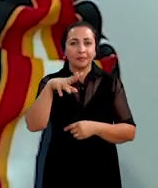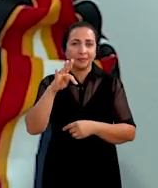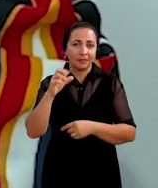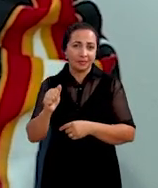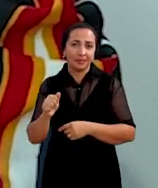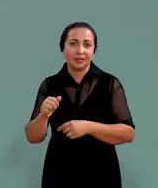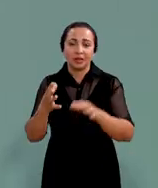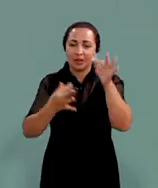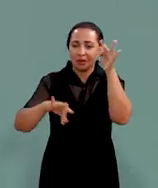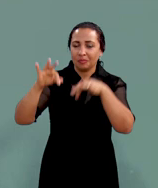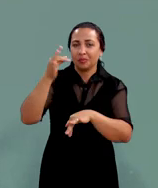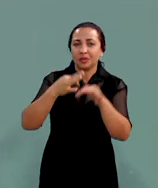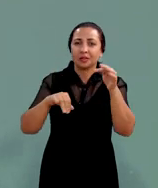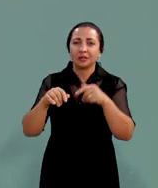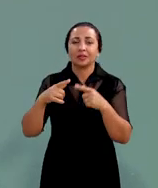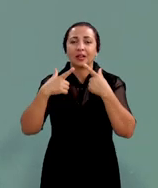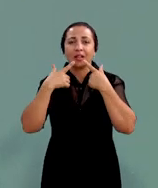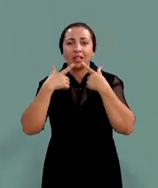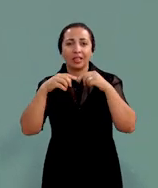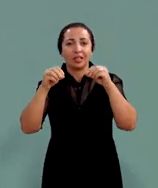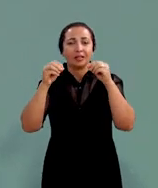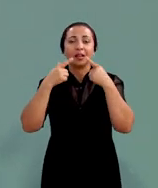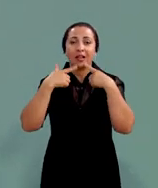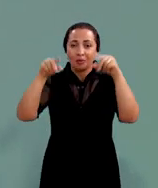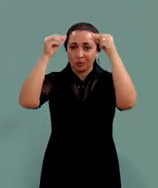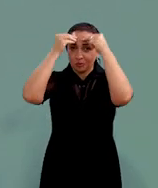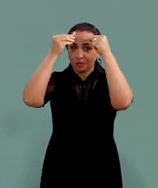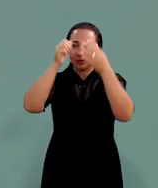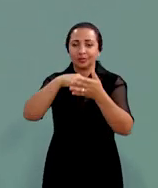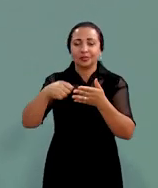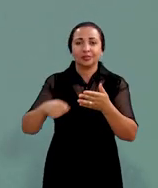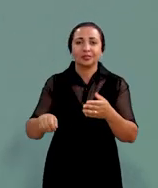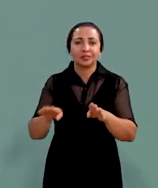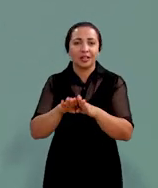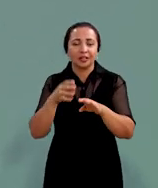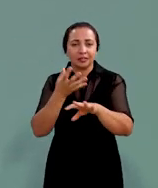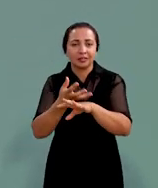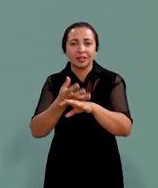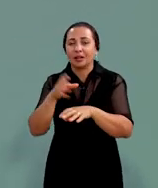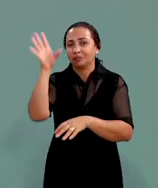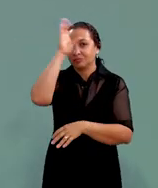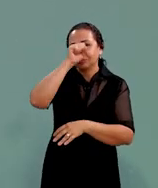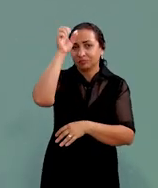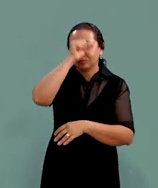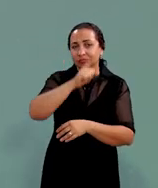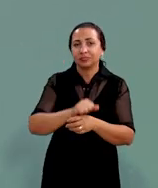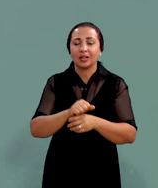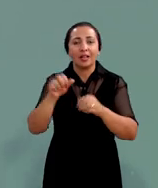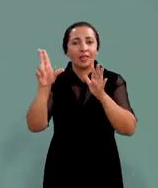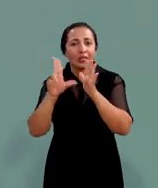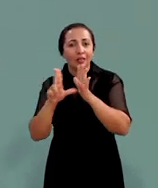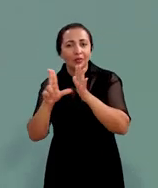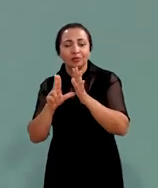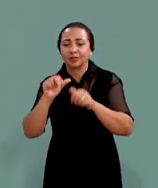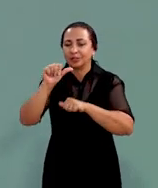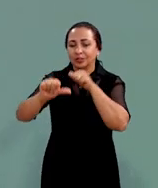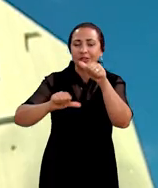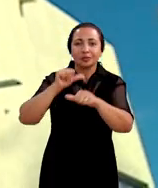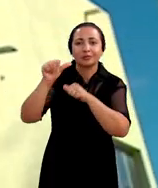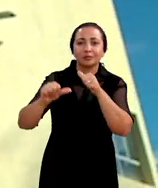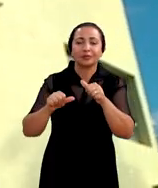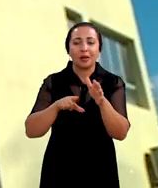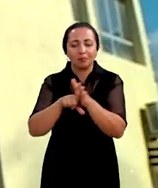professora Cíntia Azoni, do Laboratório de Linguagem Escrita, Interdisciplinaridade e Aprendizagem da